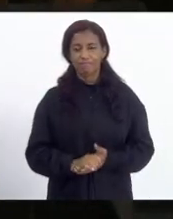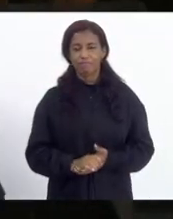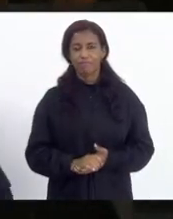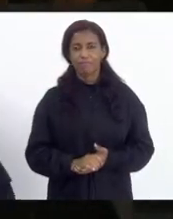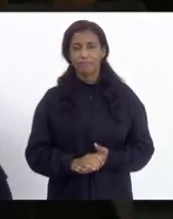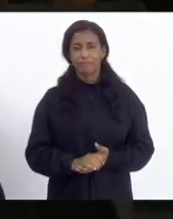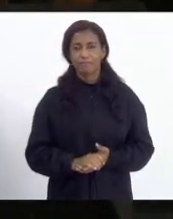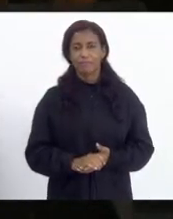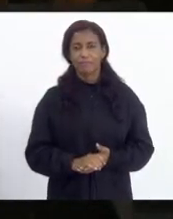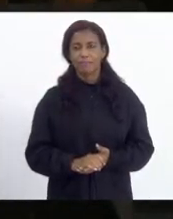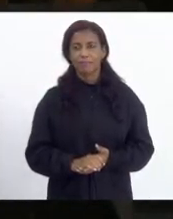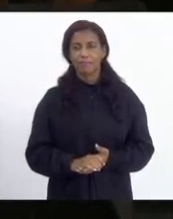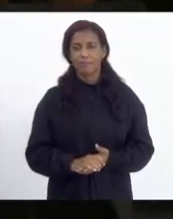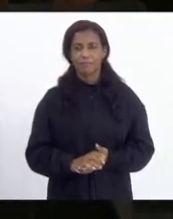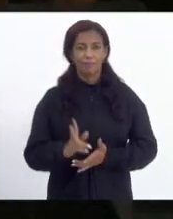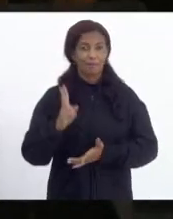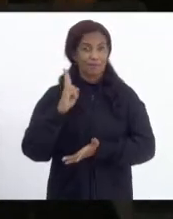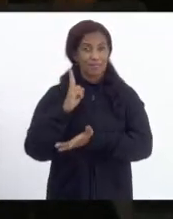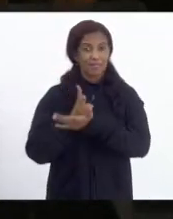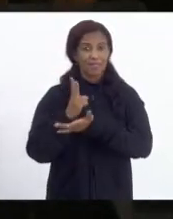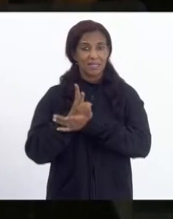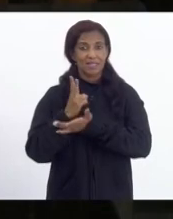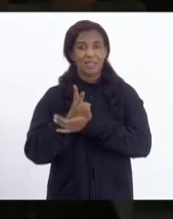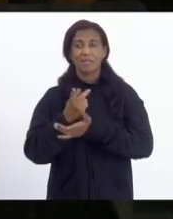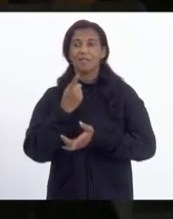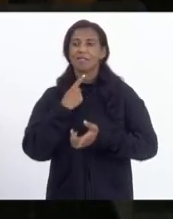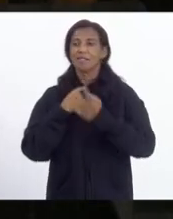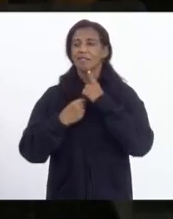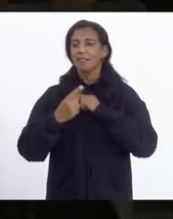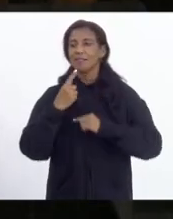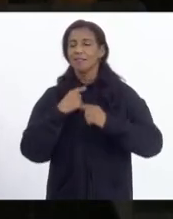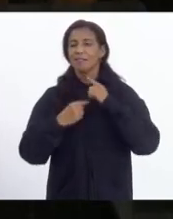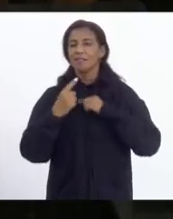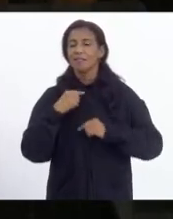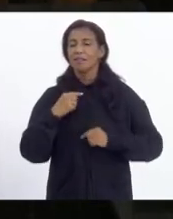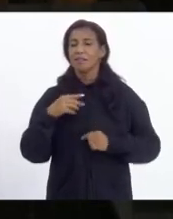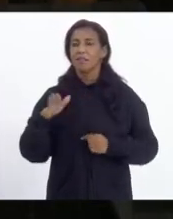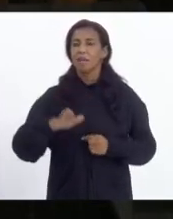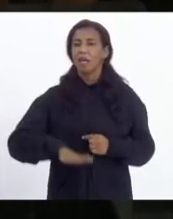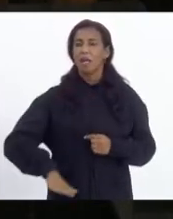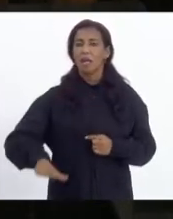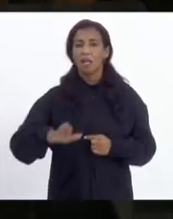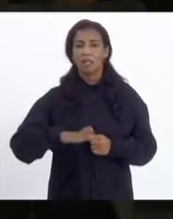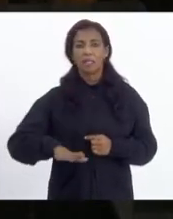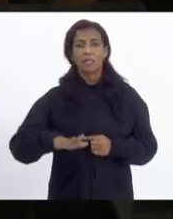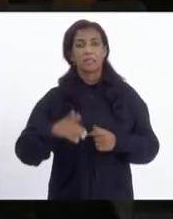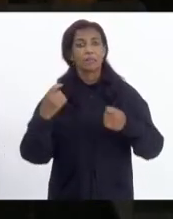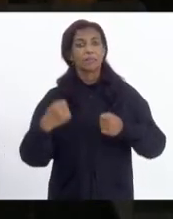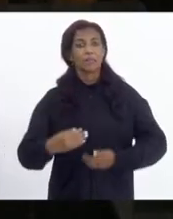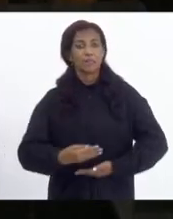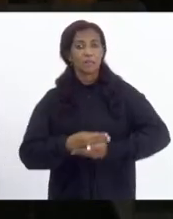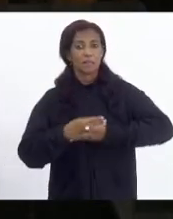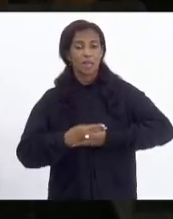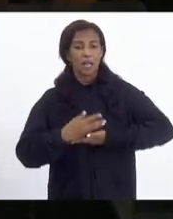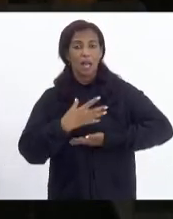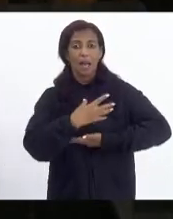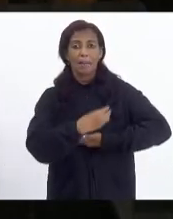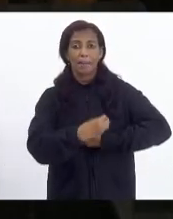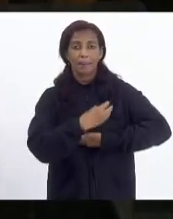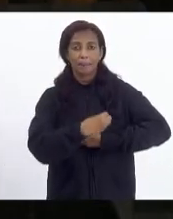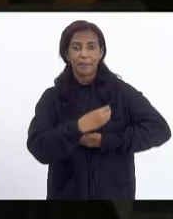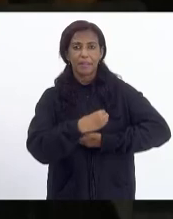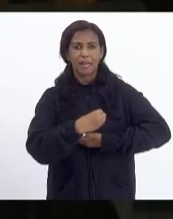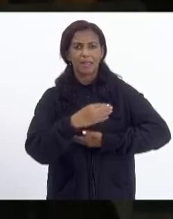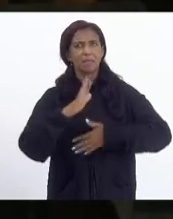eliminar é sempre desejável que a criança seja homem aumentada no